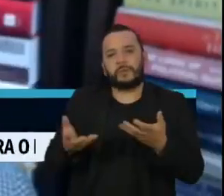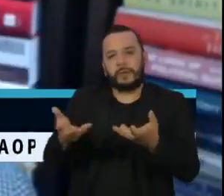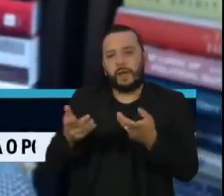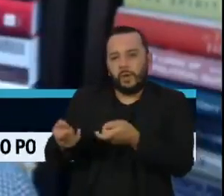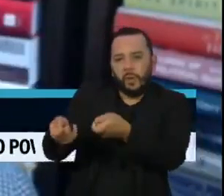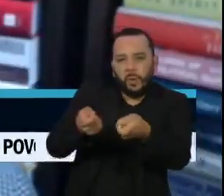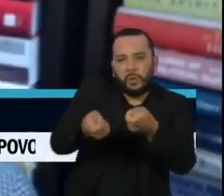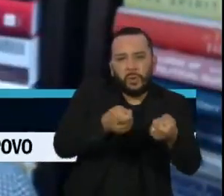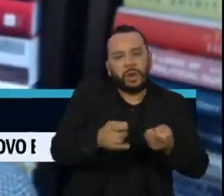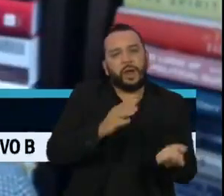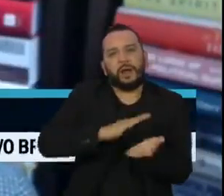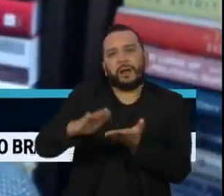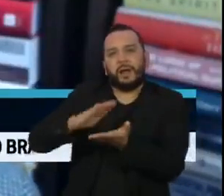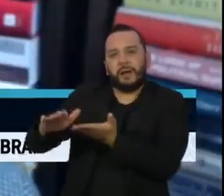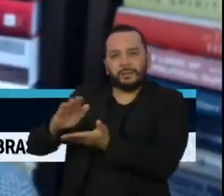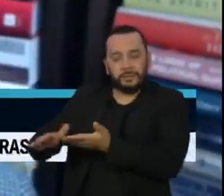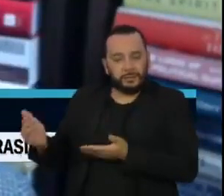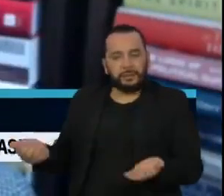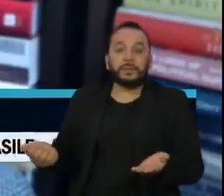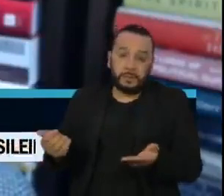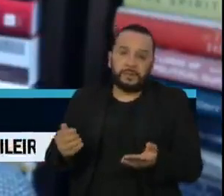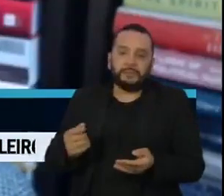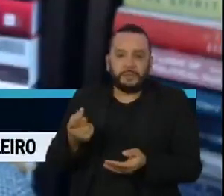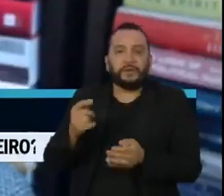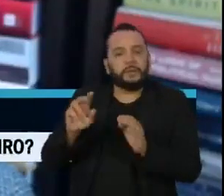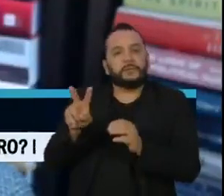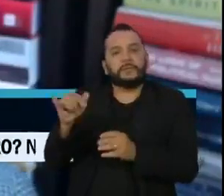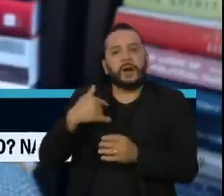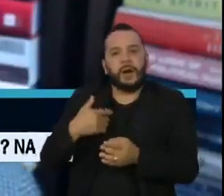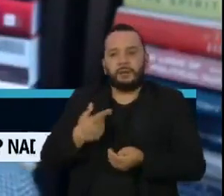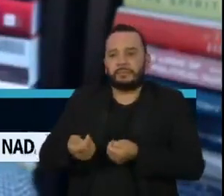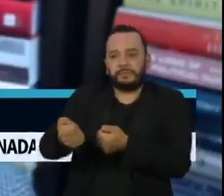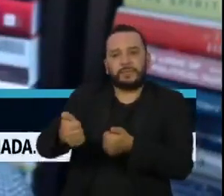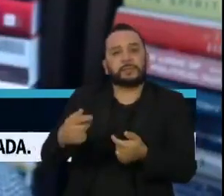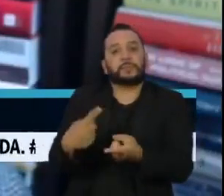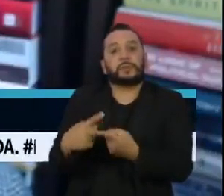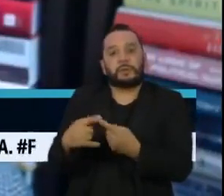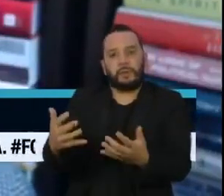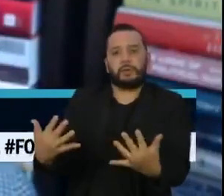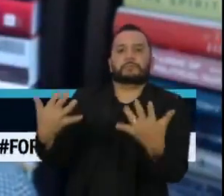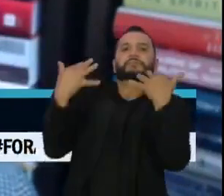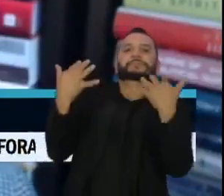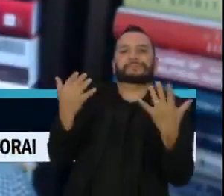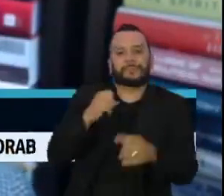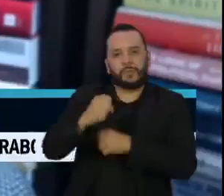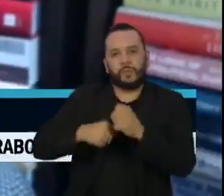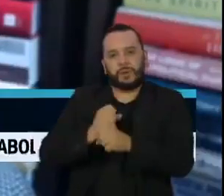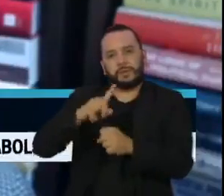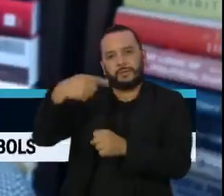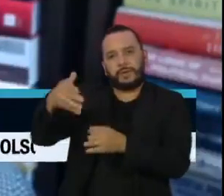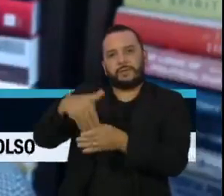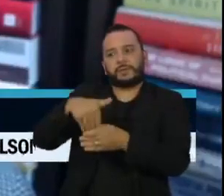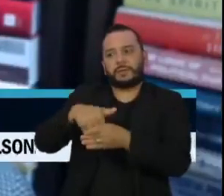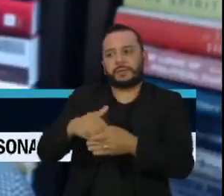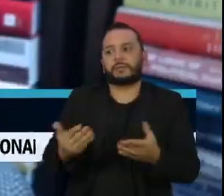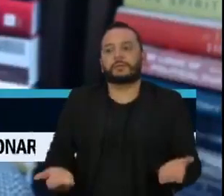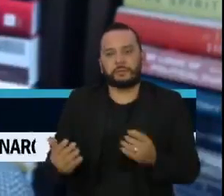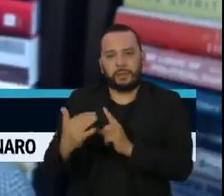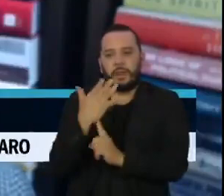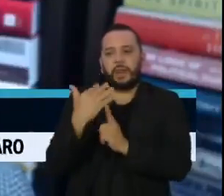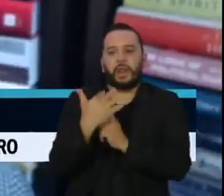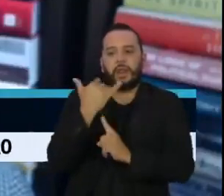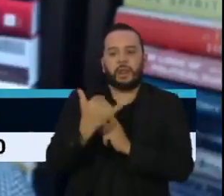está chegando no momento de final de terceiro mandato, né, terceiro ano de mandato, olhando um cenário eleitoral